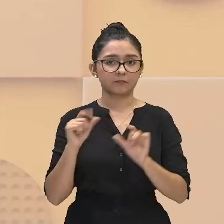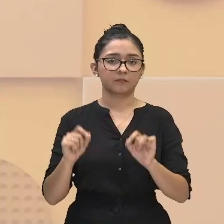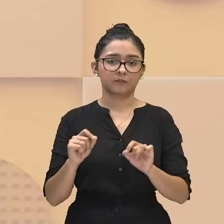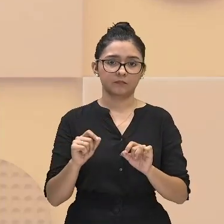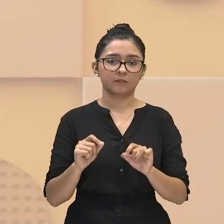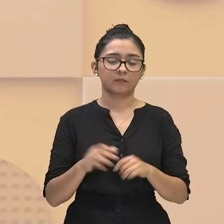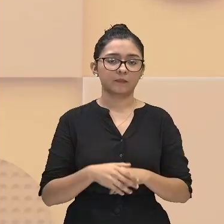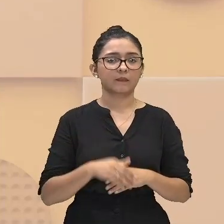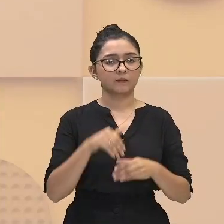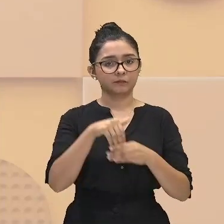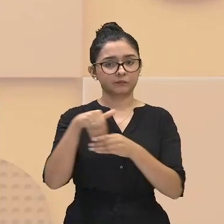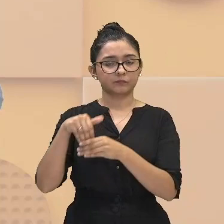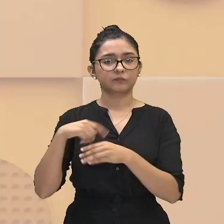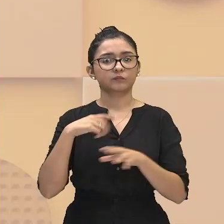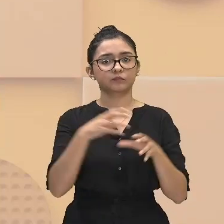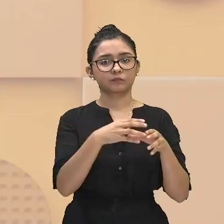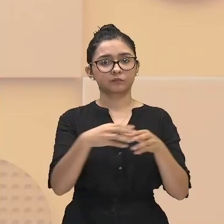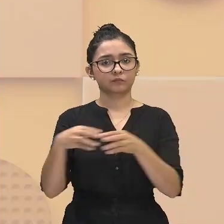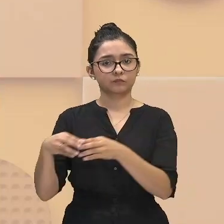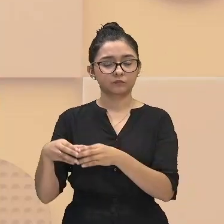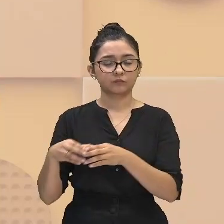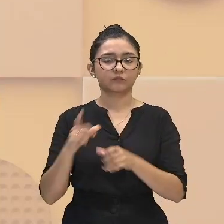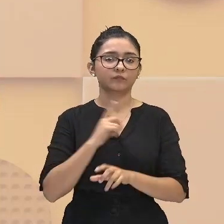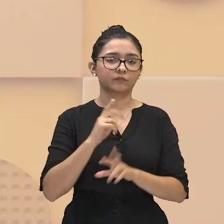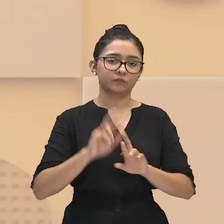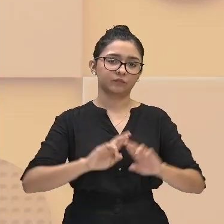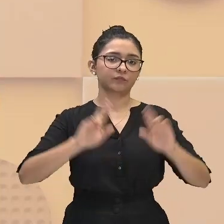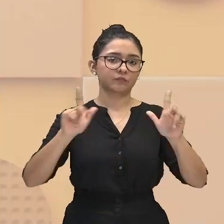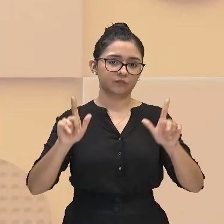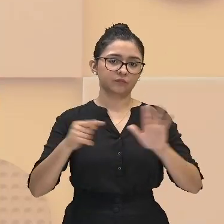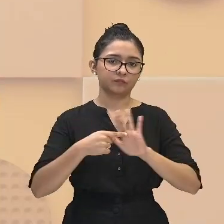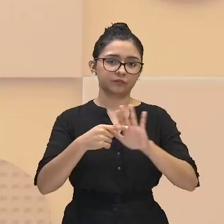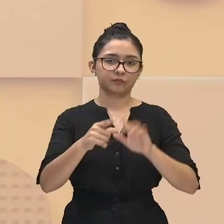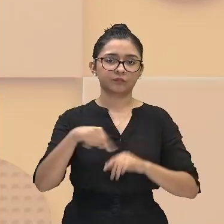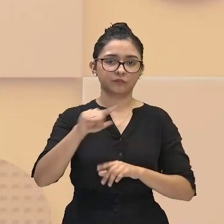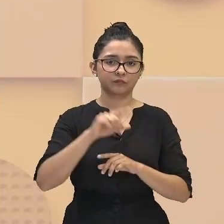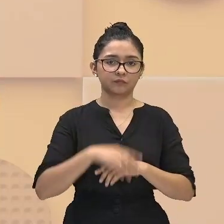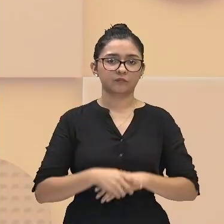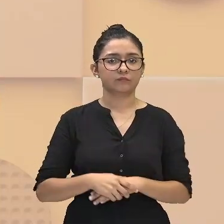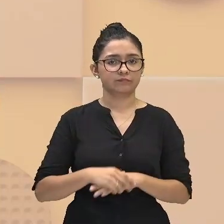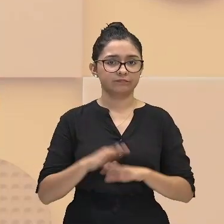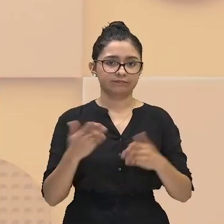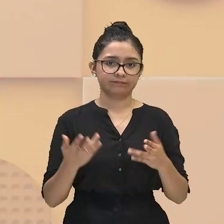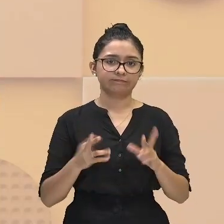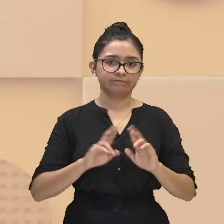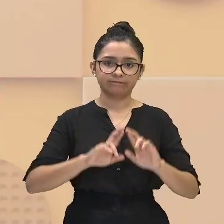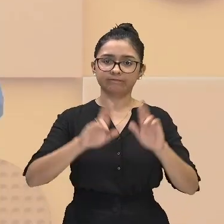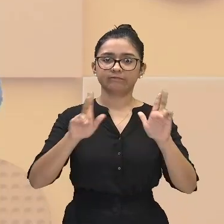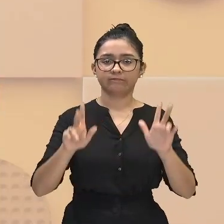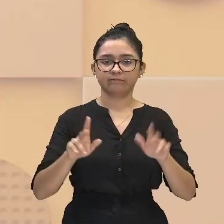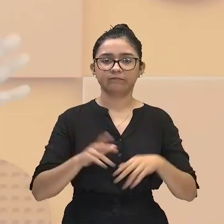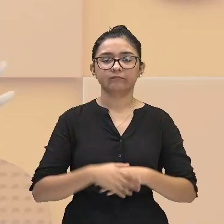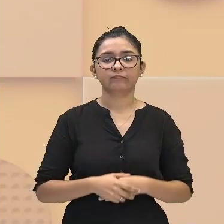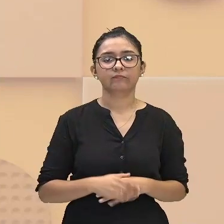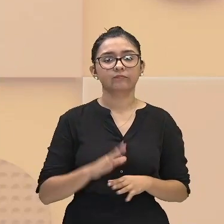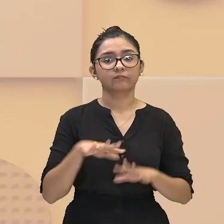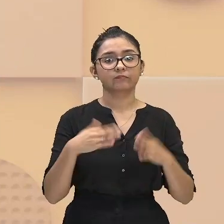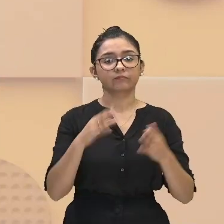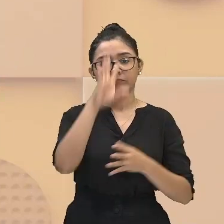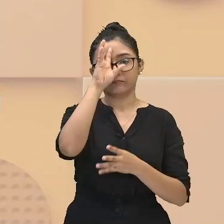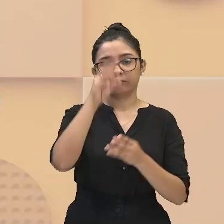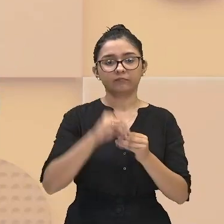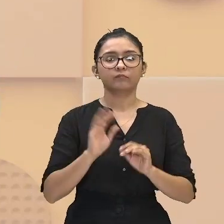pluralidade de partidos. Então, temos aqui diferenças estabelecidas, diferenças bem gritantes, certo? Entendemos